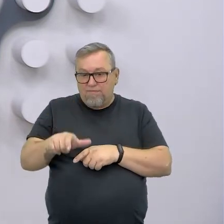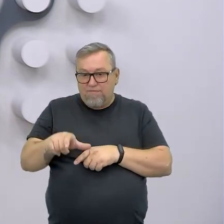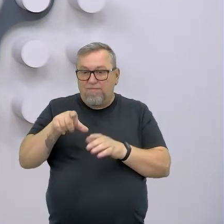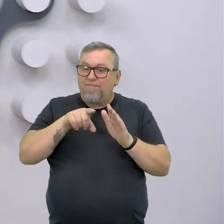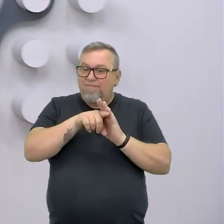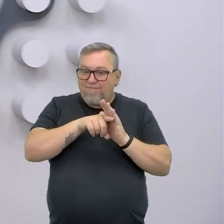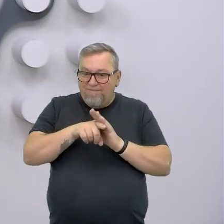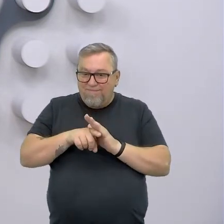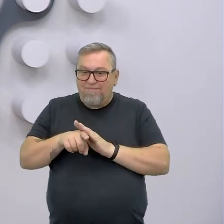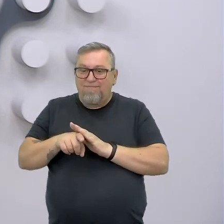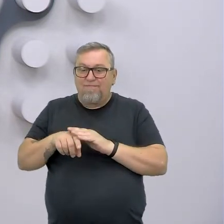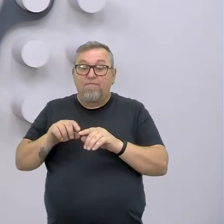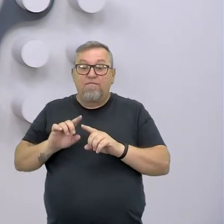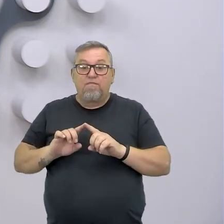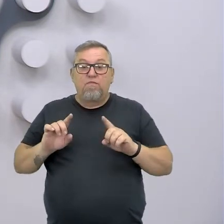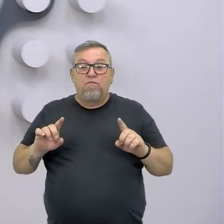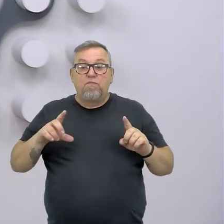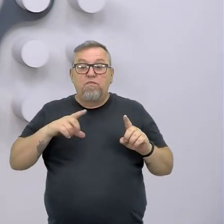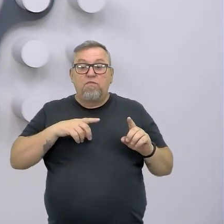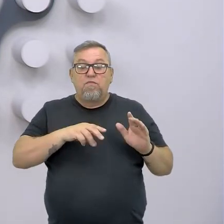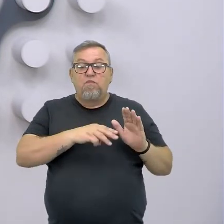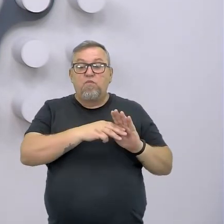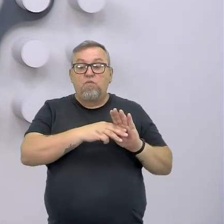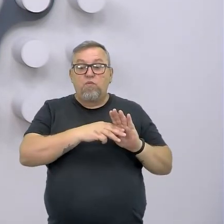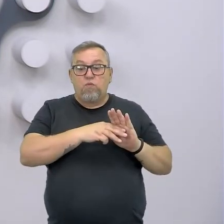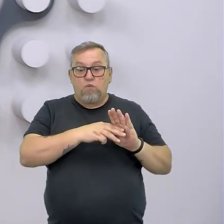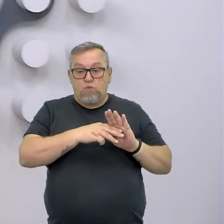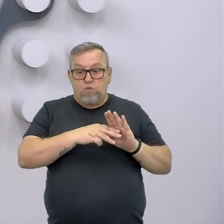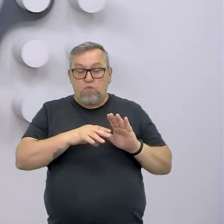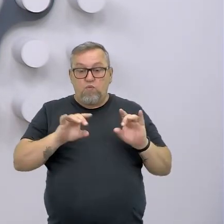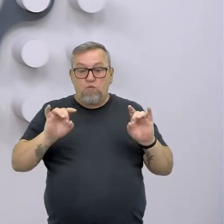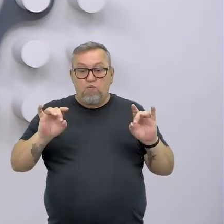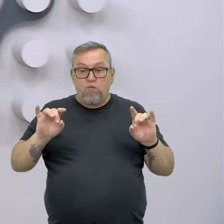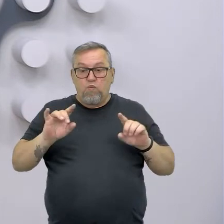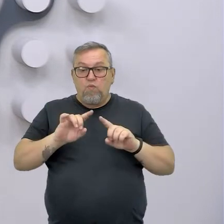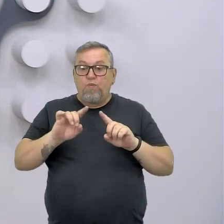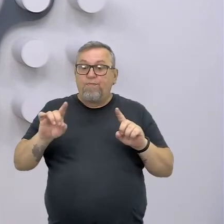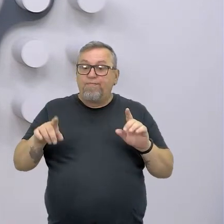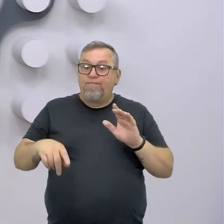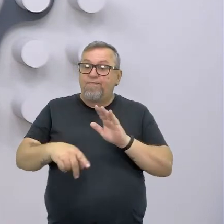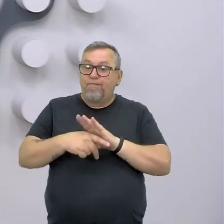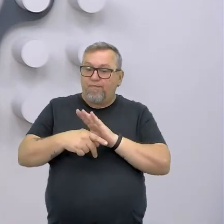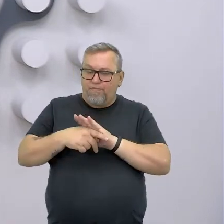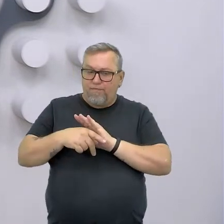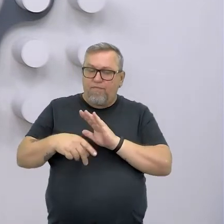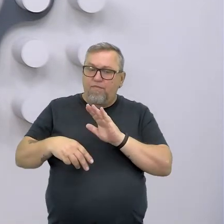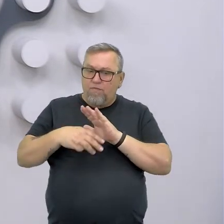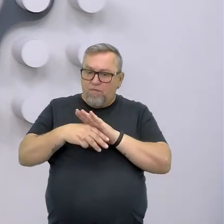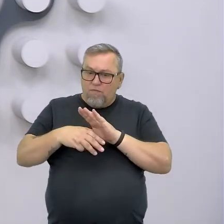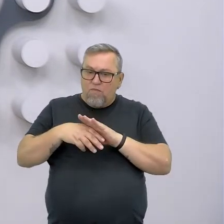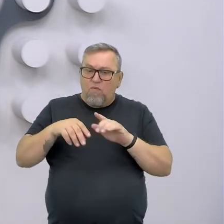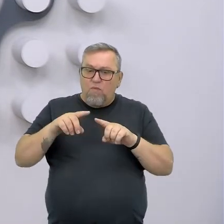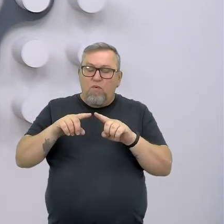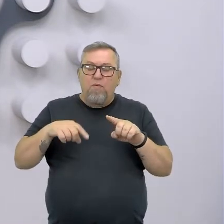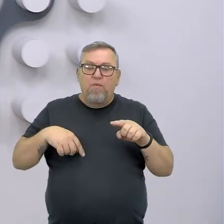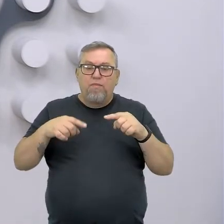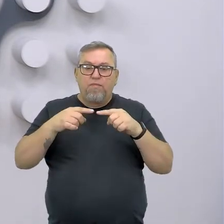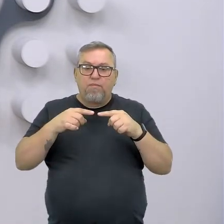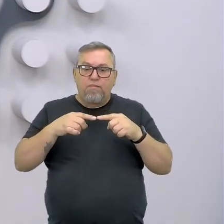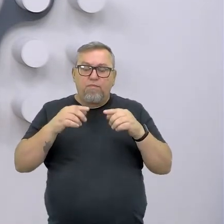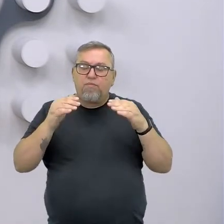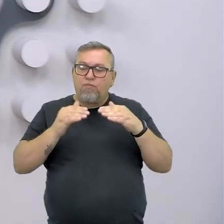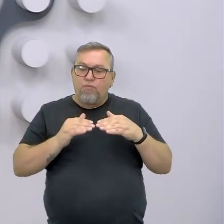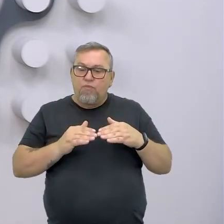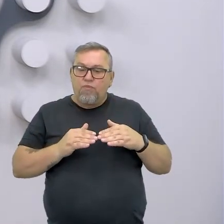tudo mais, mas existe um método específico, um método adequado